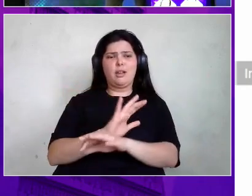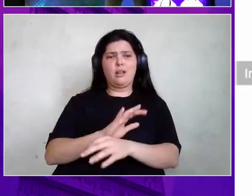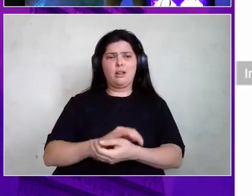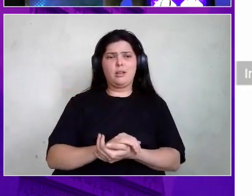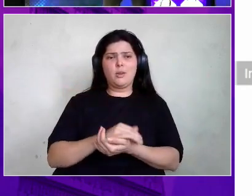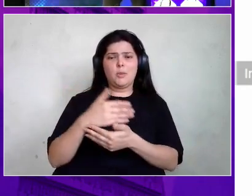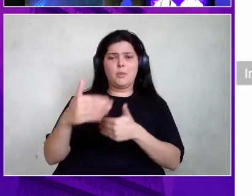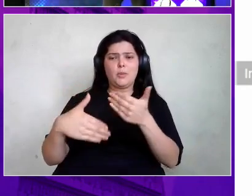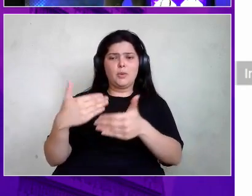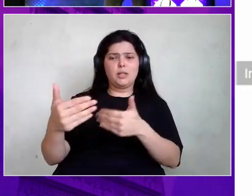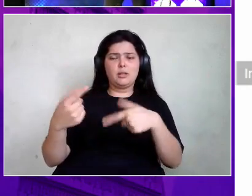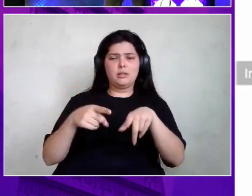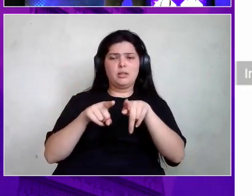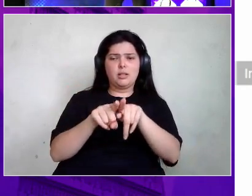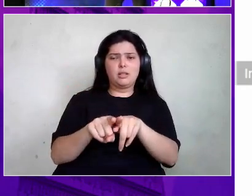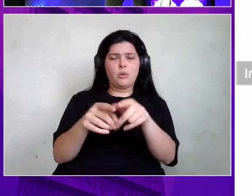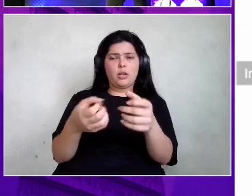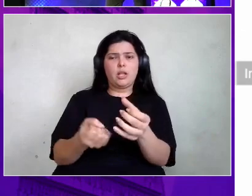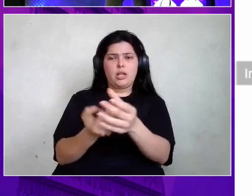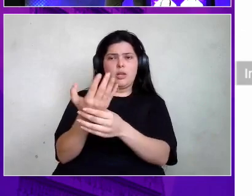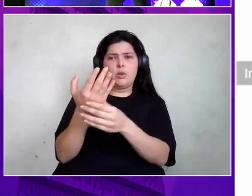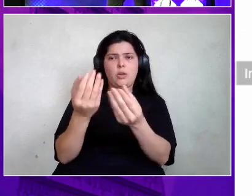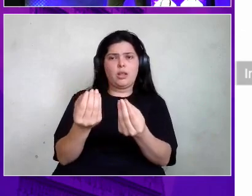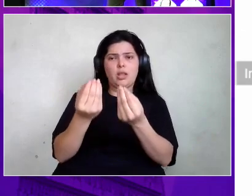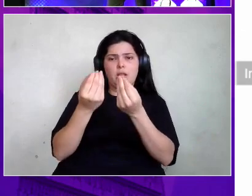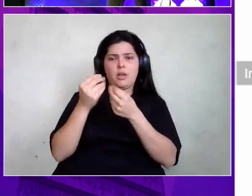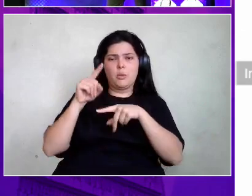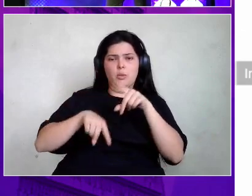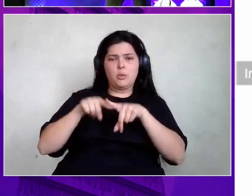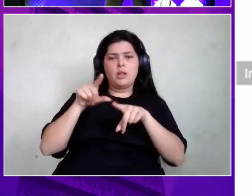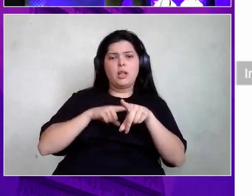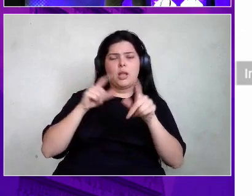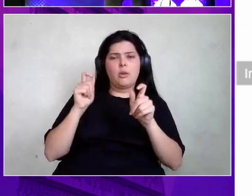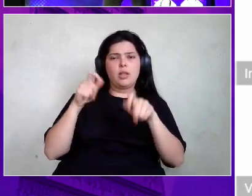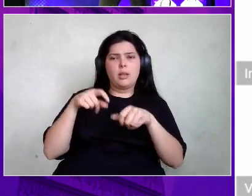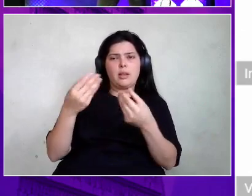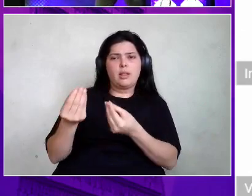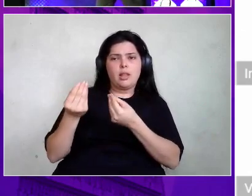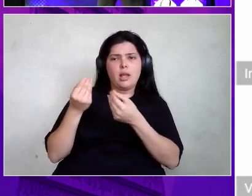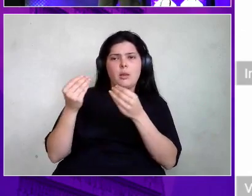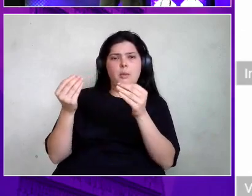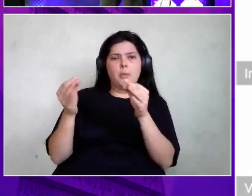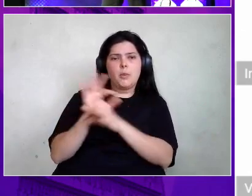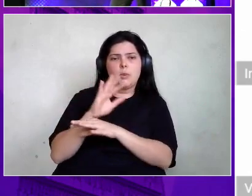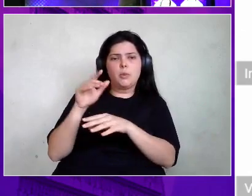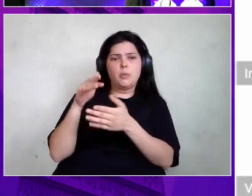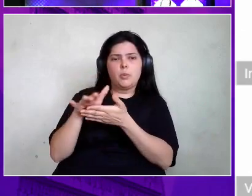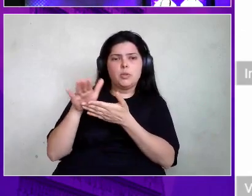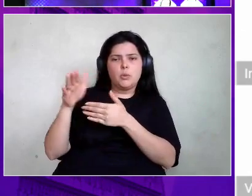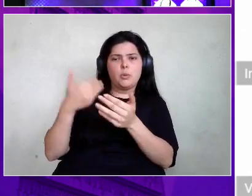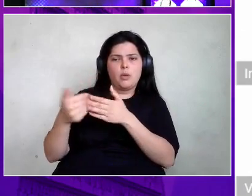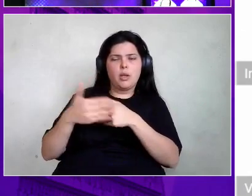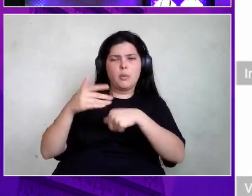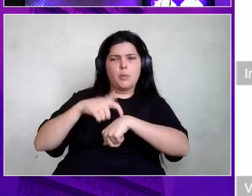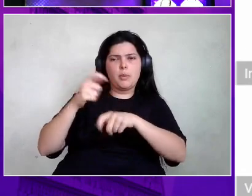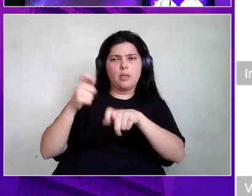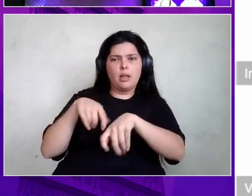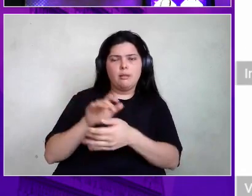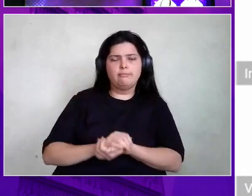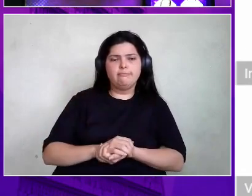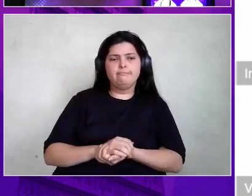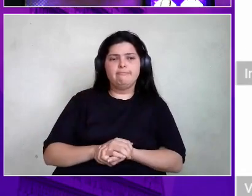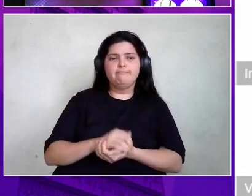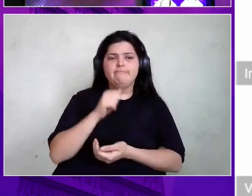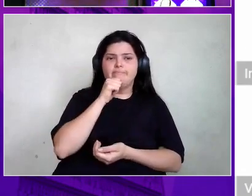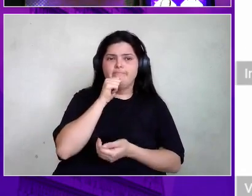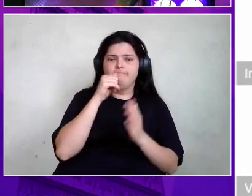gerou um entregável. Eu tenho um pacote que pode ser entregue e colocado em produção a qualquer momento. Mas ele ainda passa por algumas fases. Então, ele